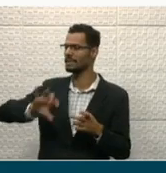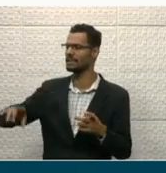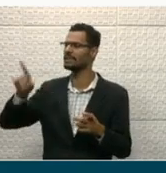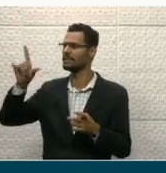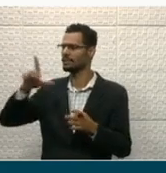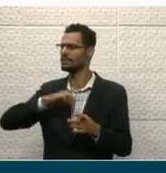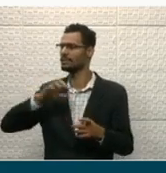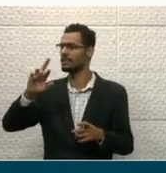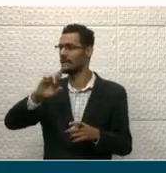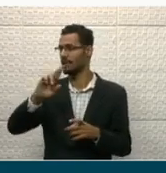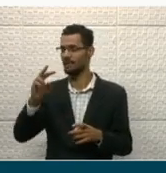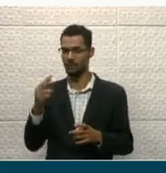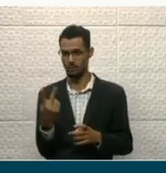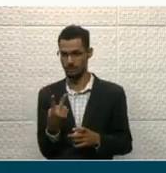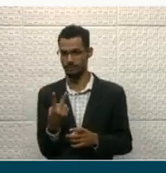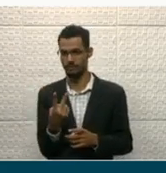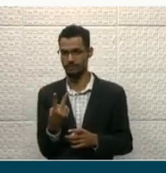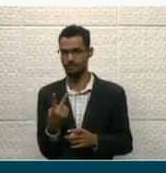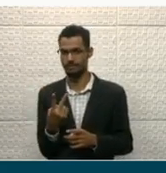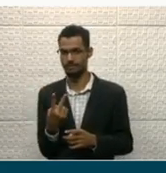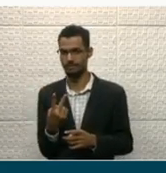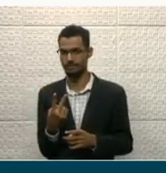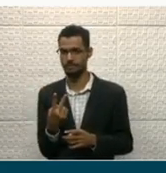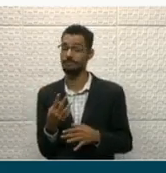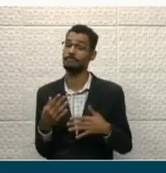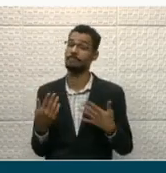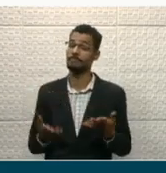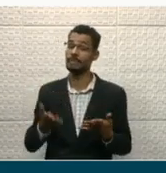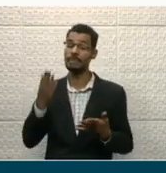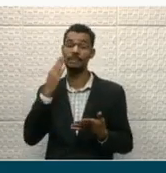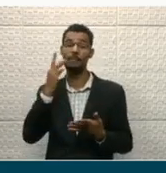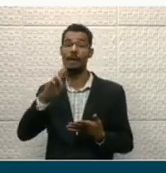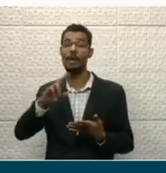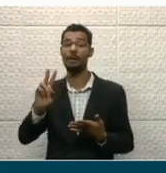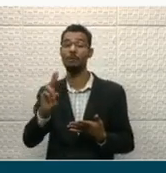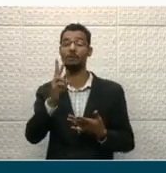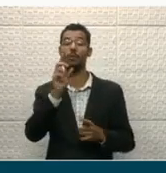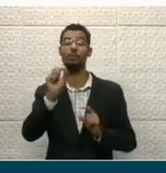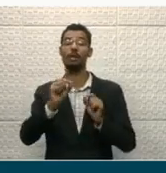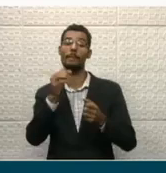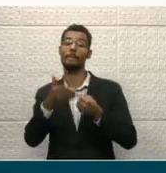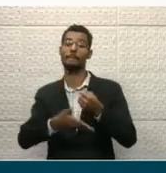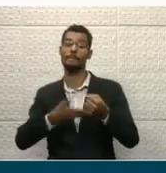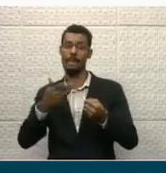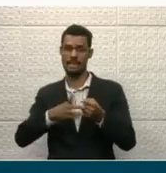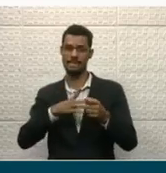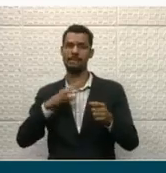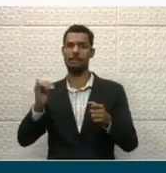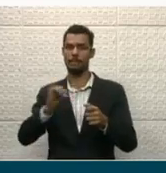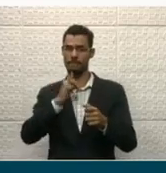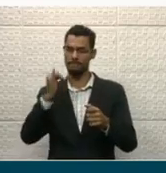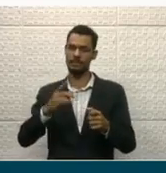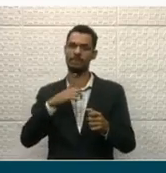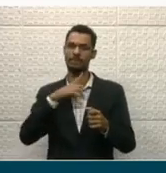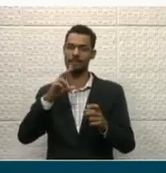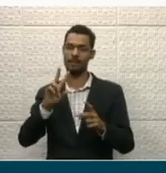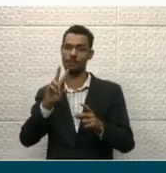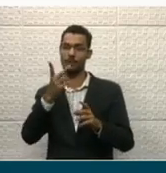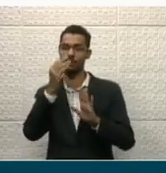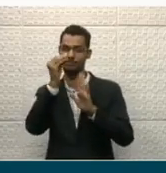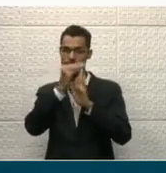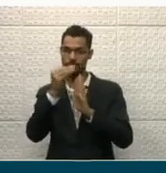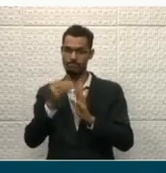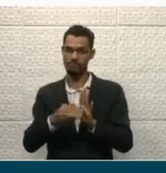elementos do R2. E eu sei que o R2 tem uma base canônica também, composta por 2